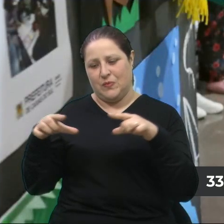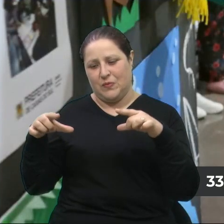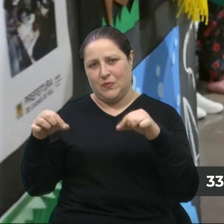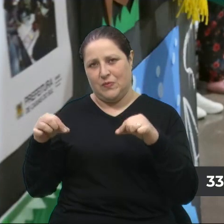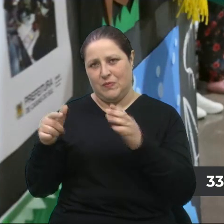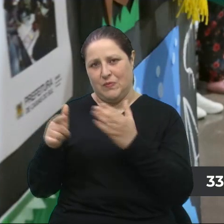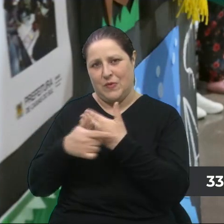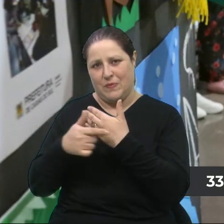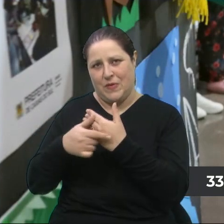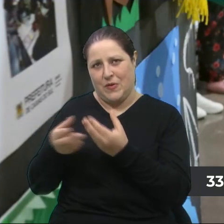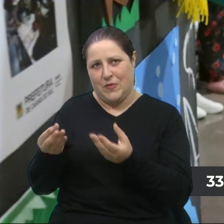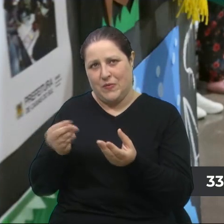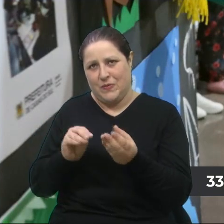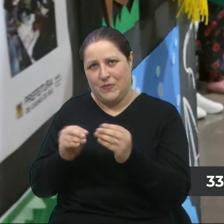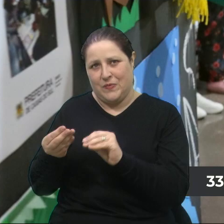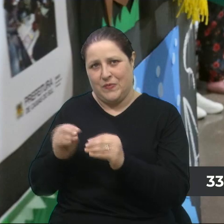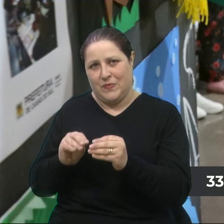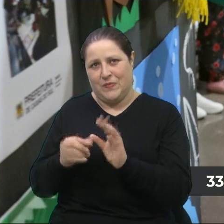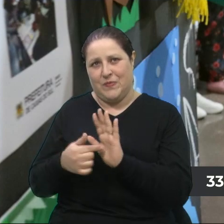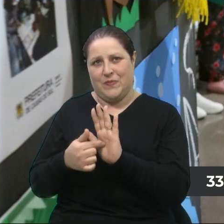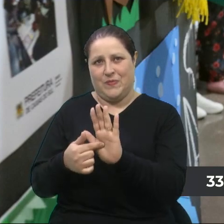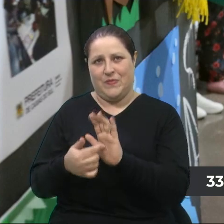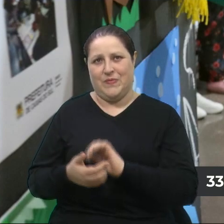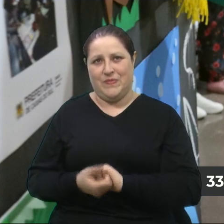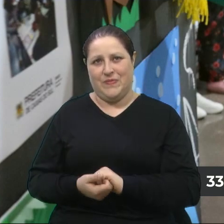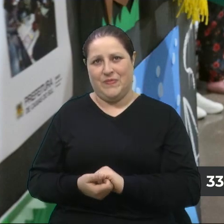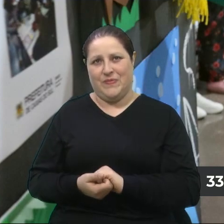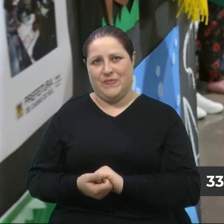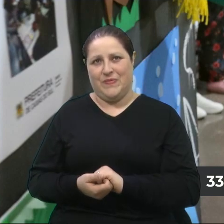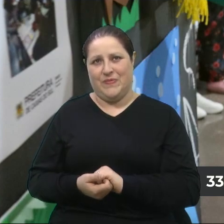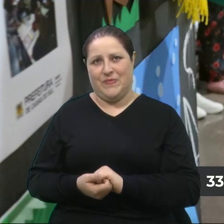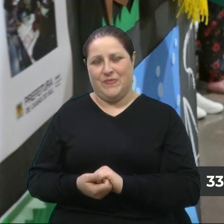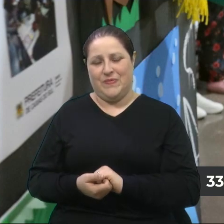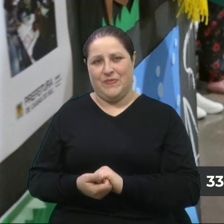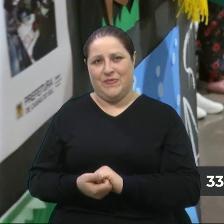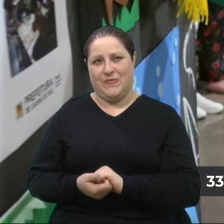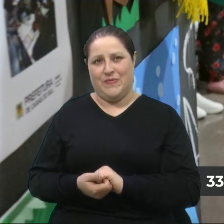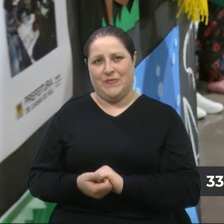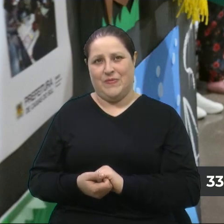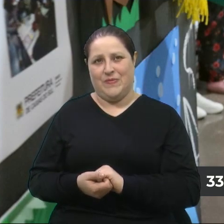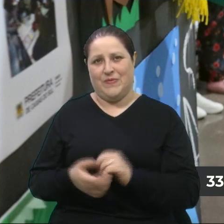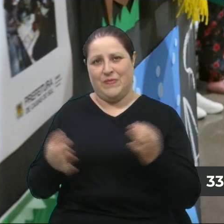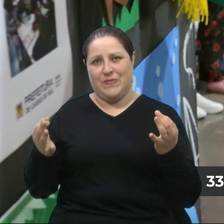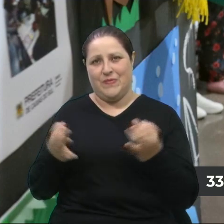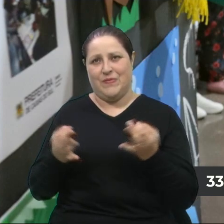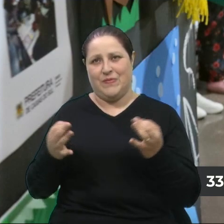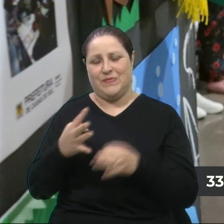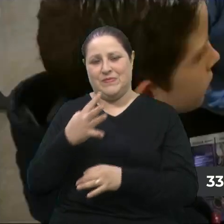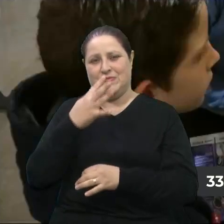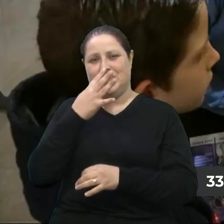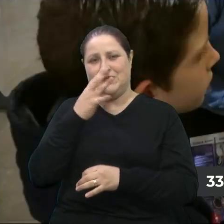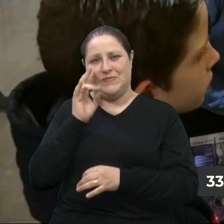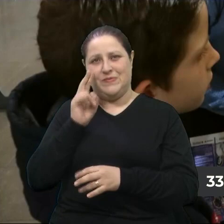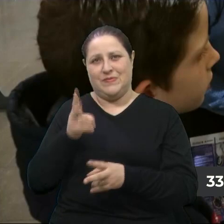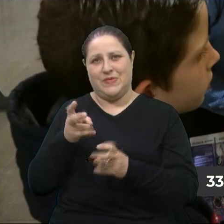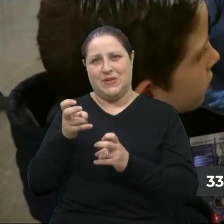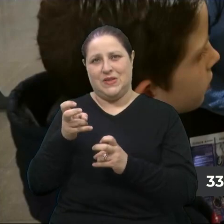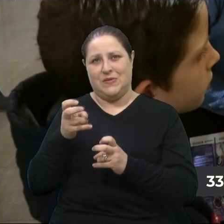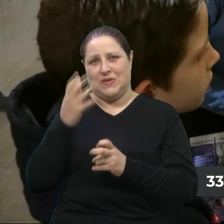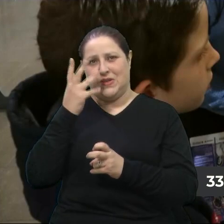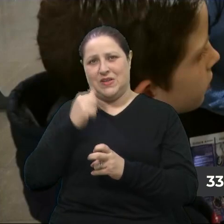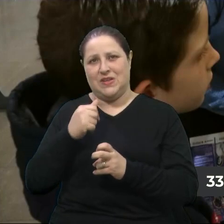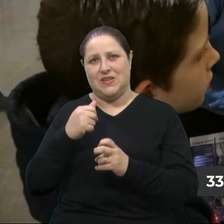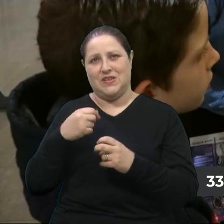Bem quando falei, apareceu a imagem. É simplesmente sensacional ver essas crianças se sentindo